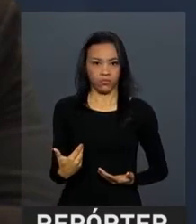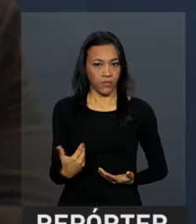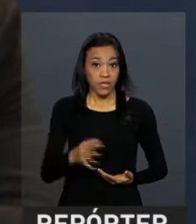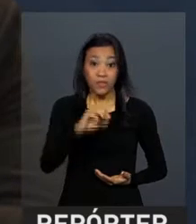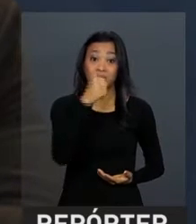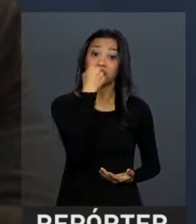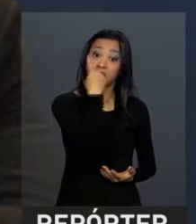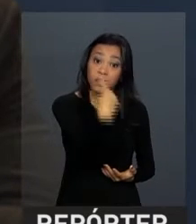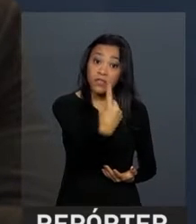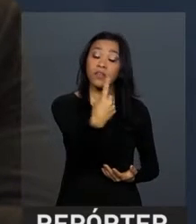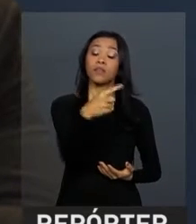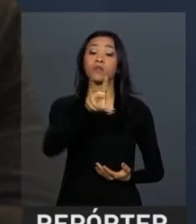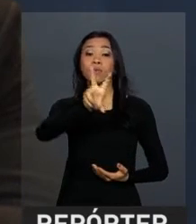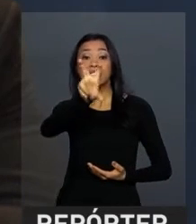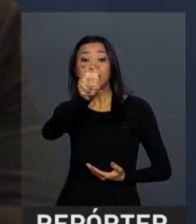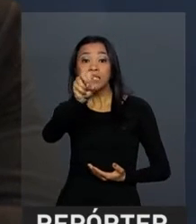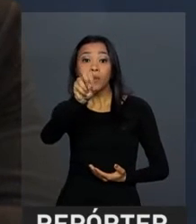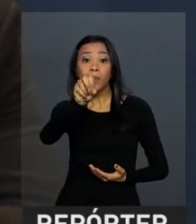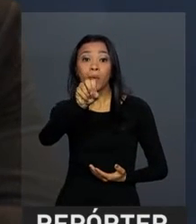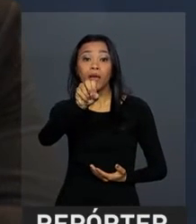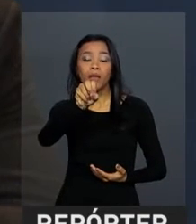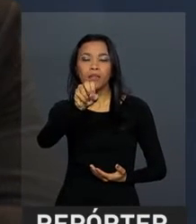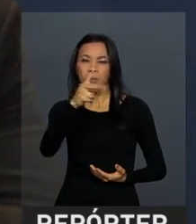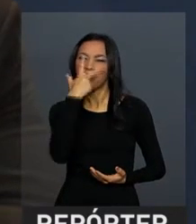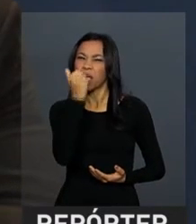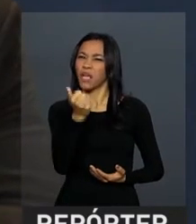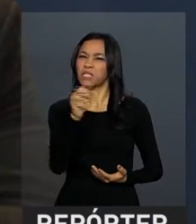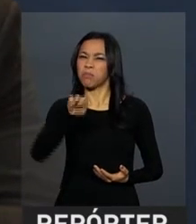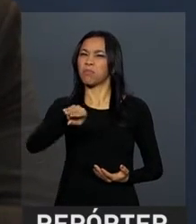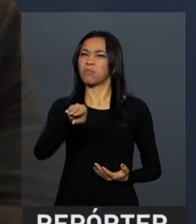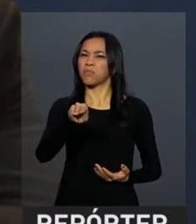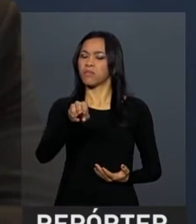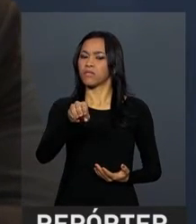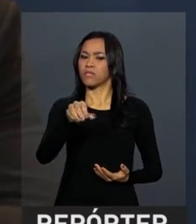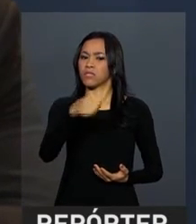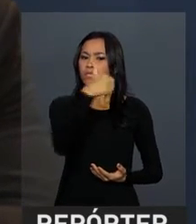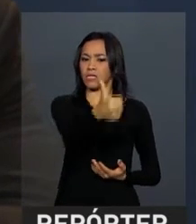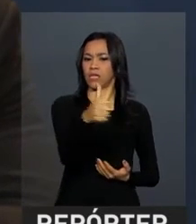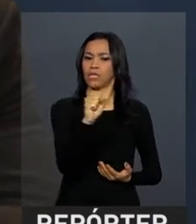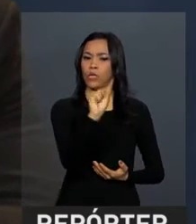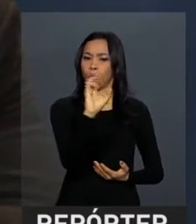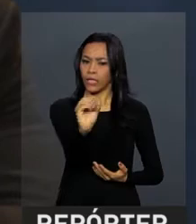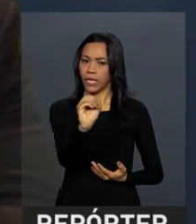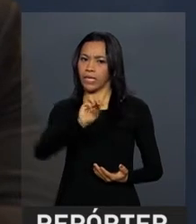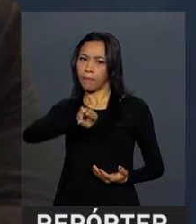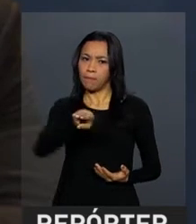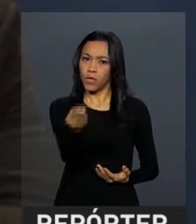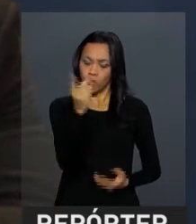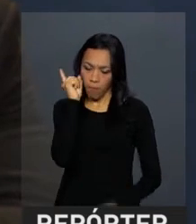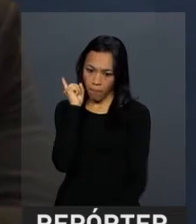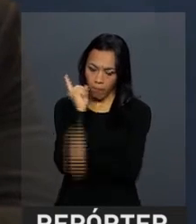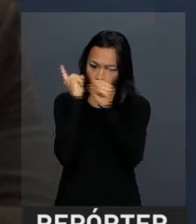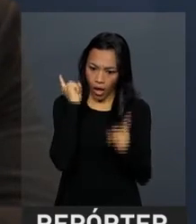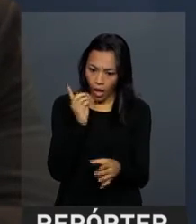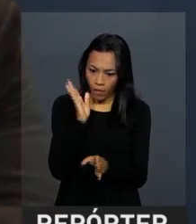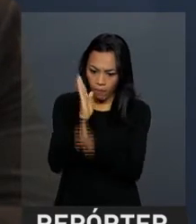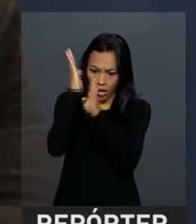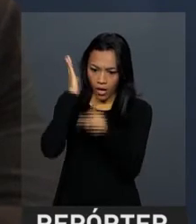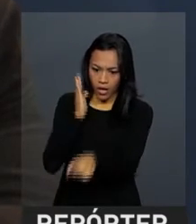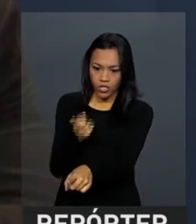150 milhões, salvo engano, 180 milhões já descobertos de